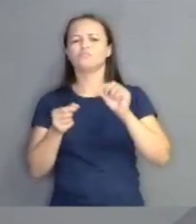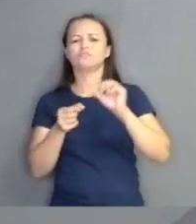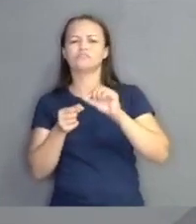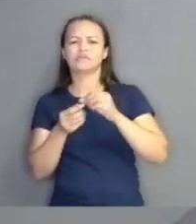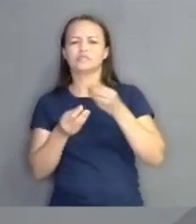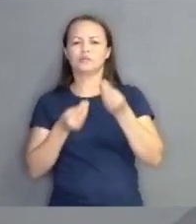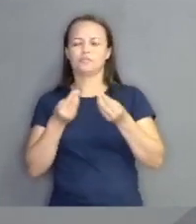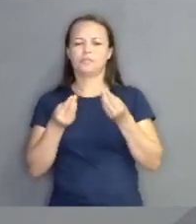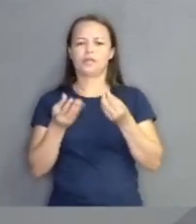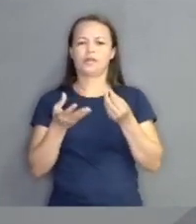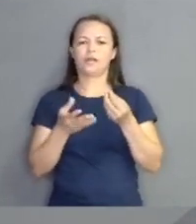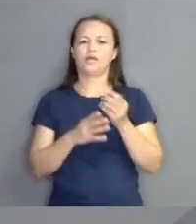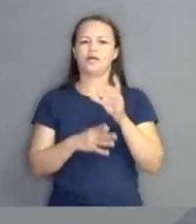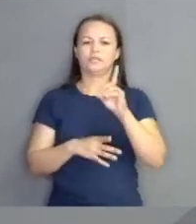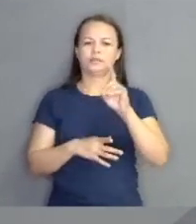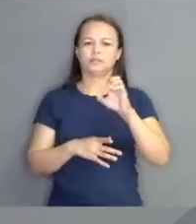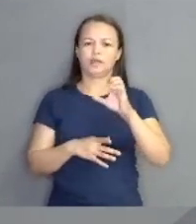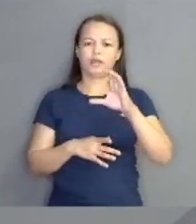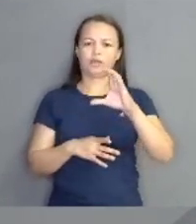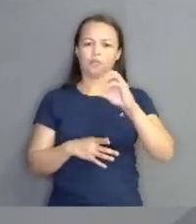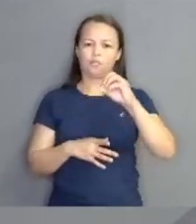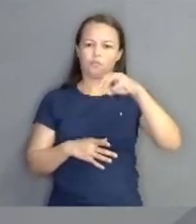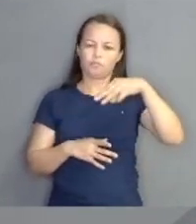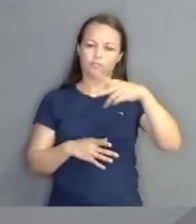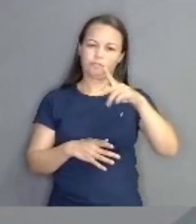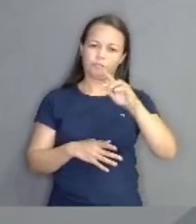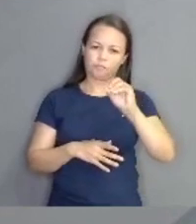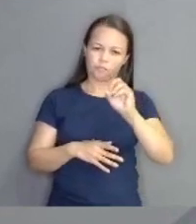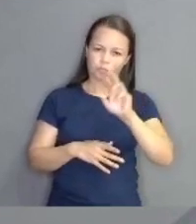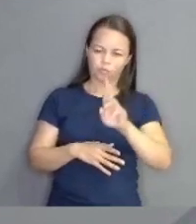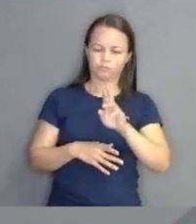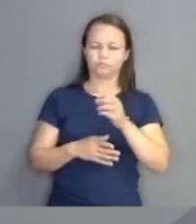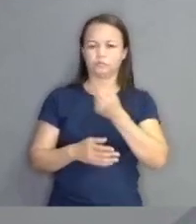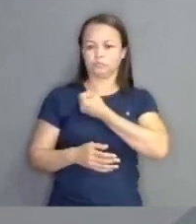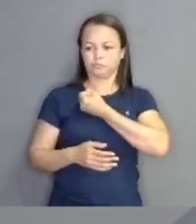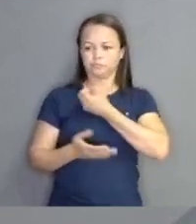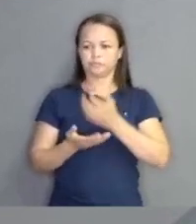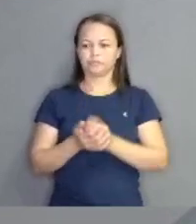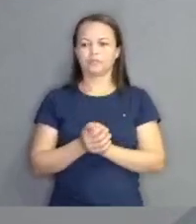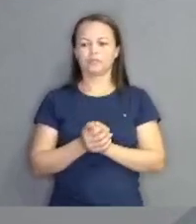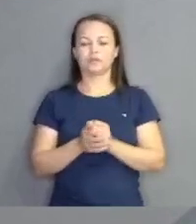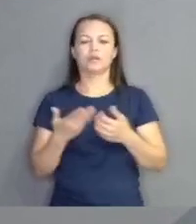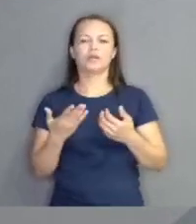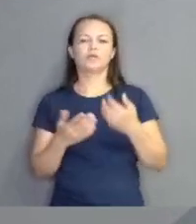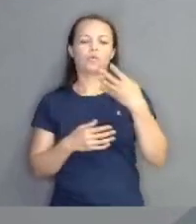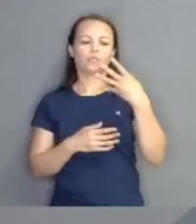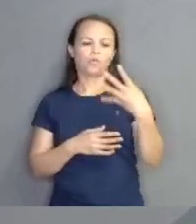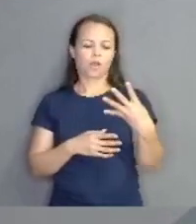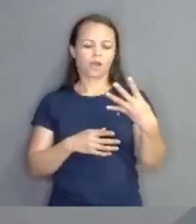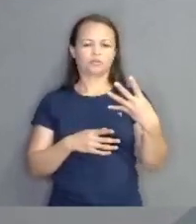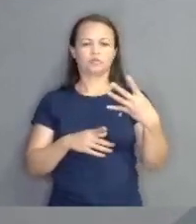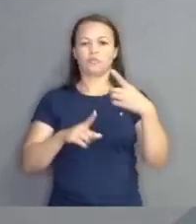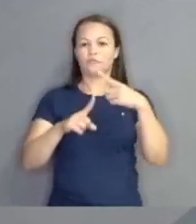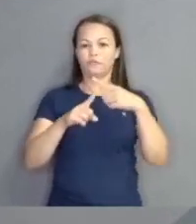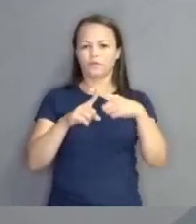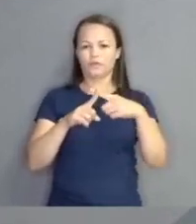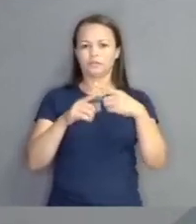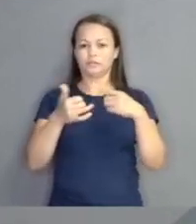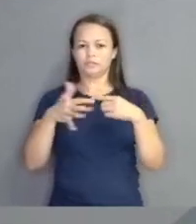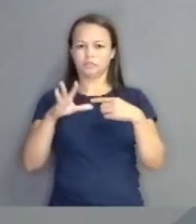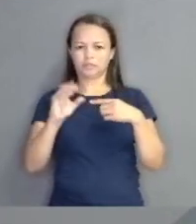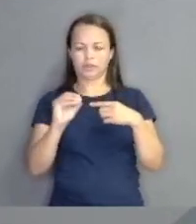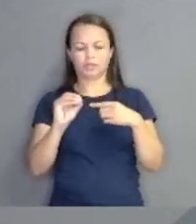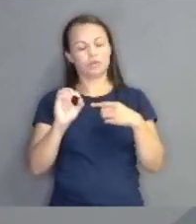número. 4 centenas, ou seja, 4 vezes 10. Ou,